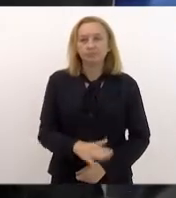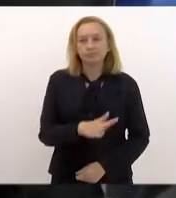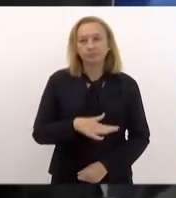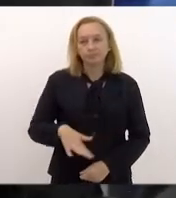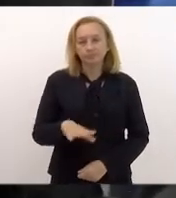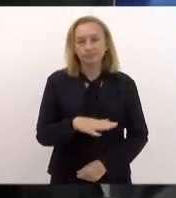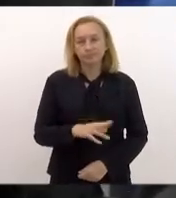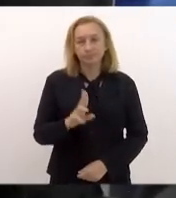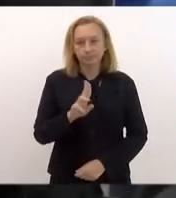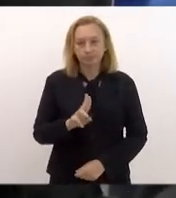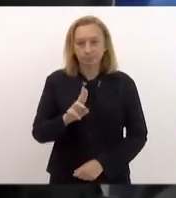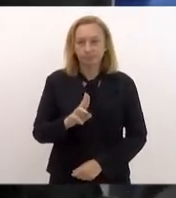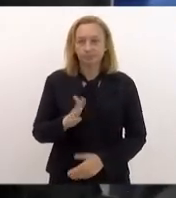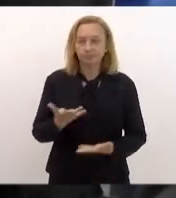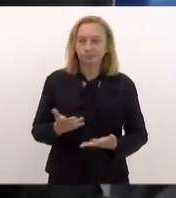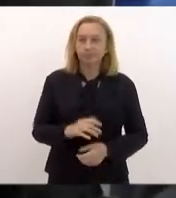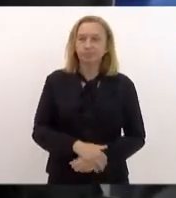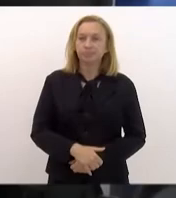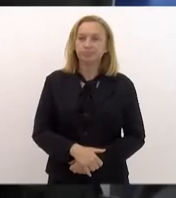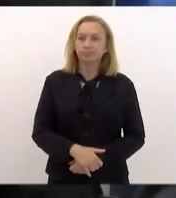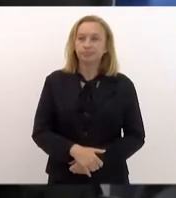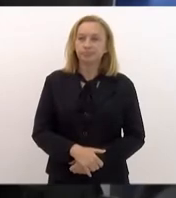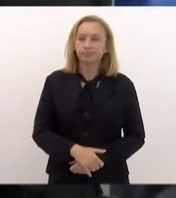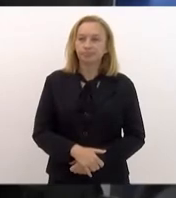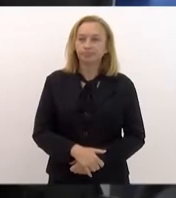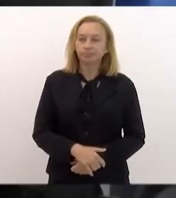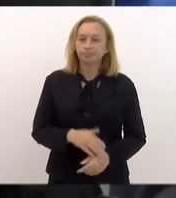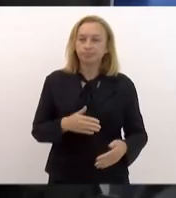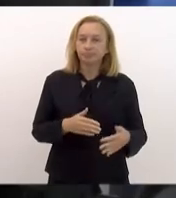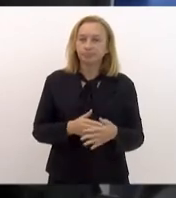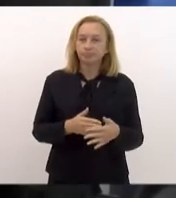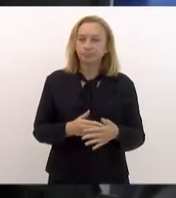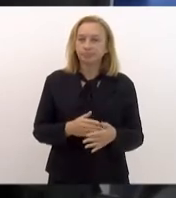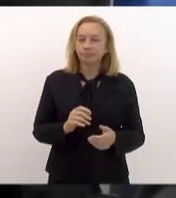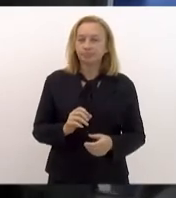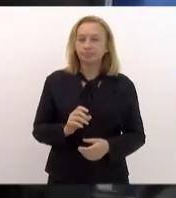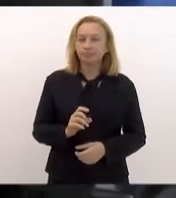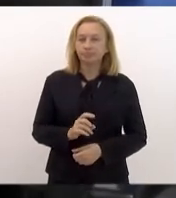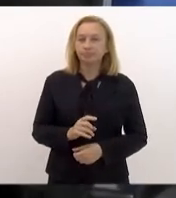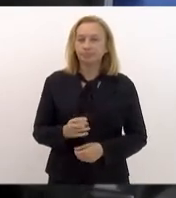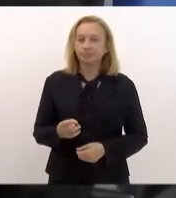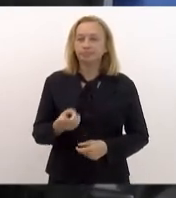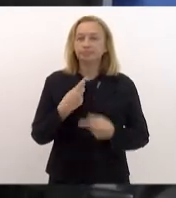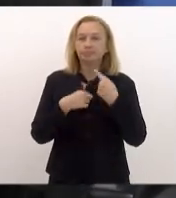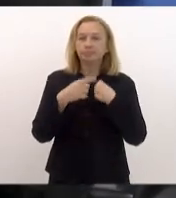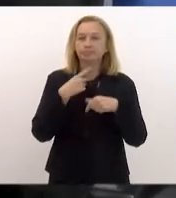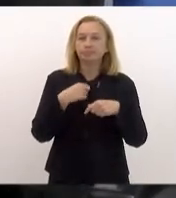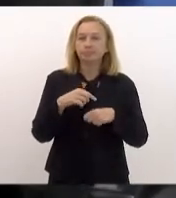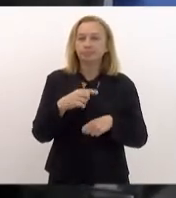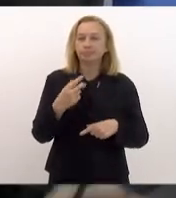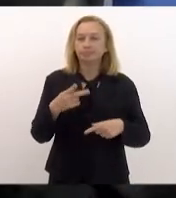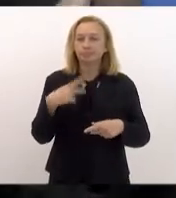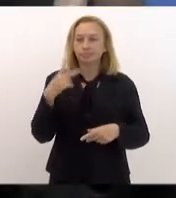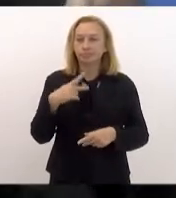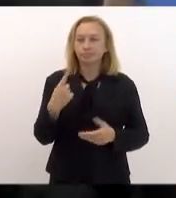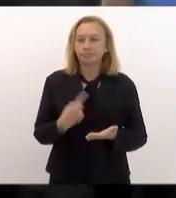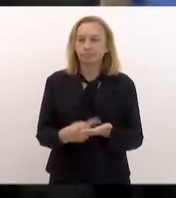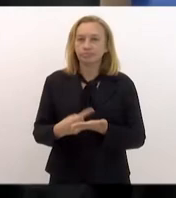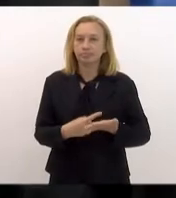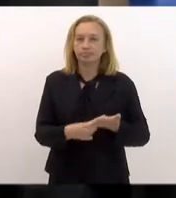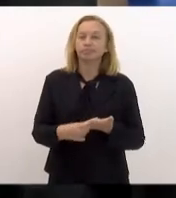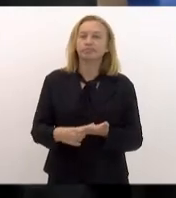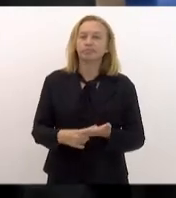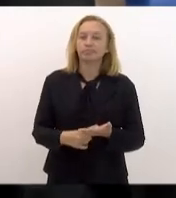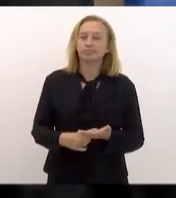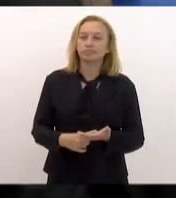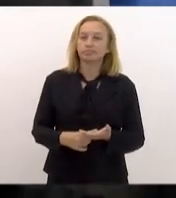entre aspas, de outros. Então, isso não é, a rigor, um obstáculo intransponível, desde que haja vontade política e um acordo de cooperação que fundamente esse